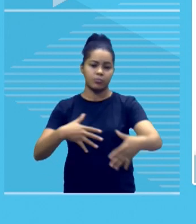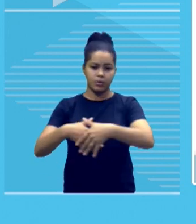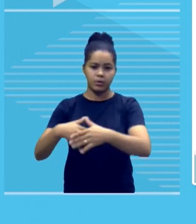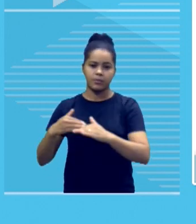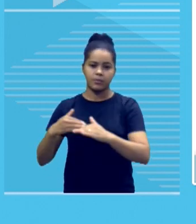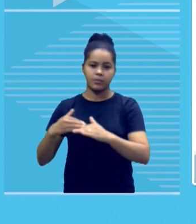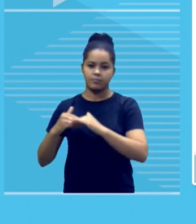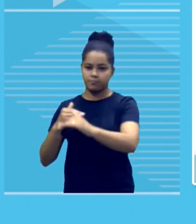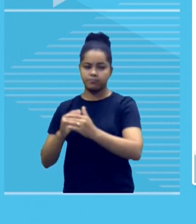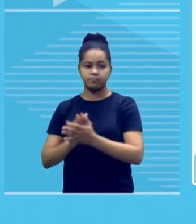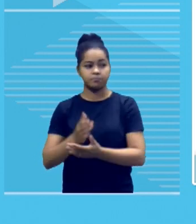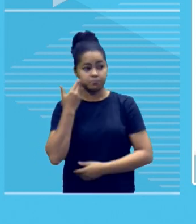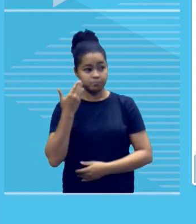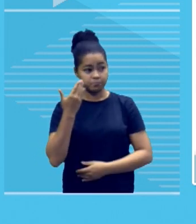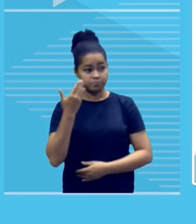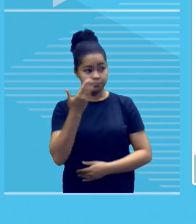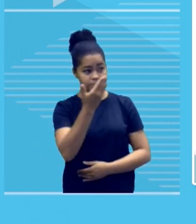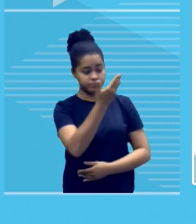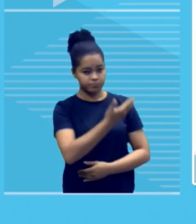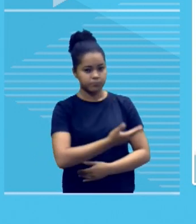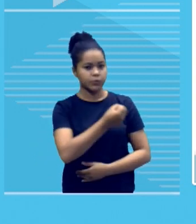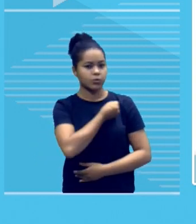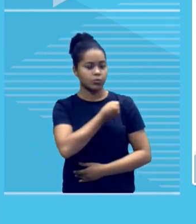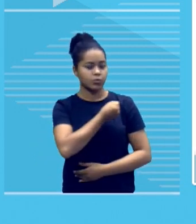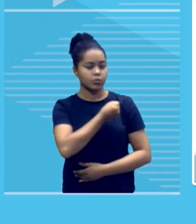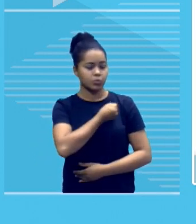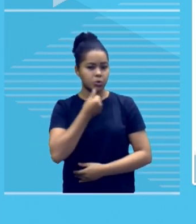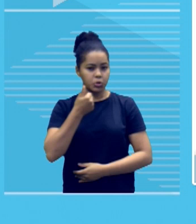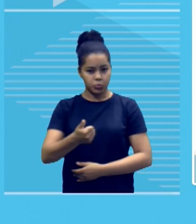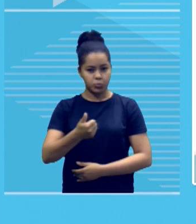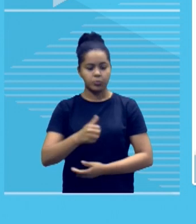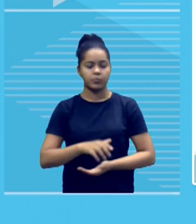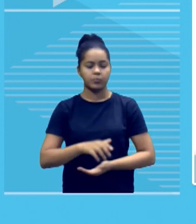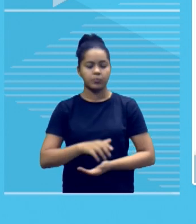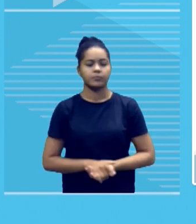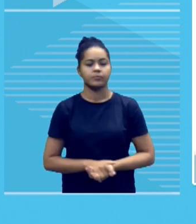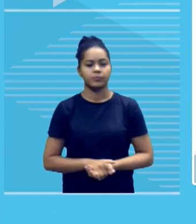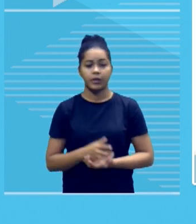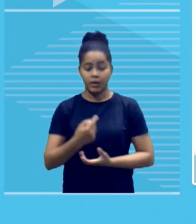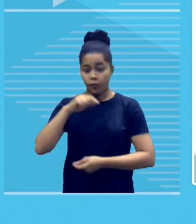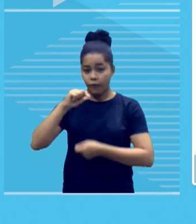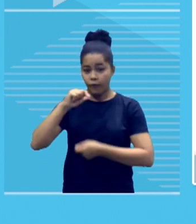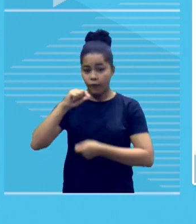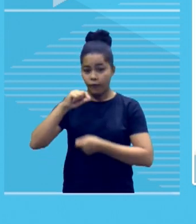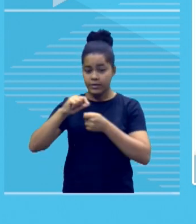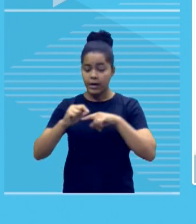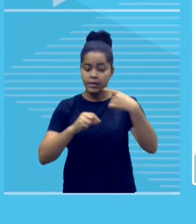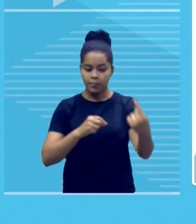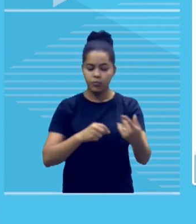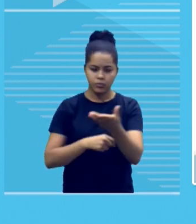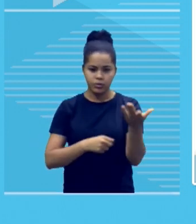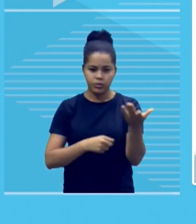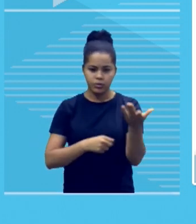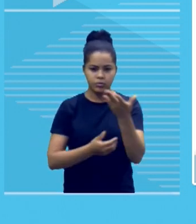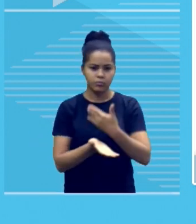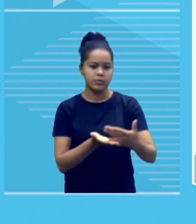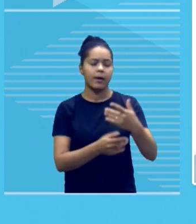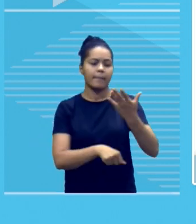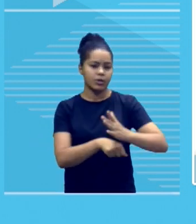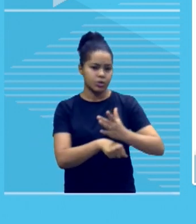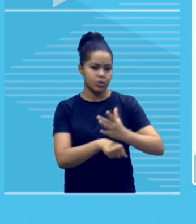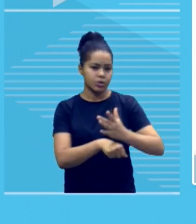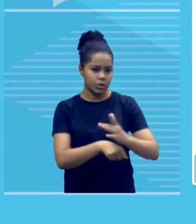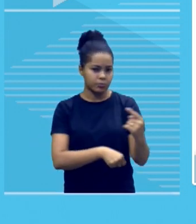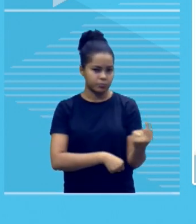A primeira aí eu vou fazer a primeira tá e vou passar a segunda para vocês considerando os compostos